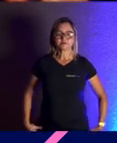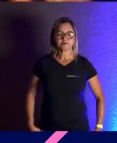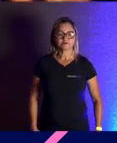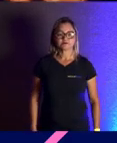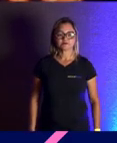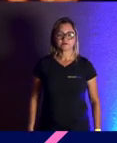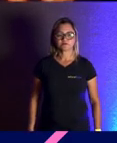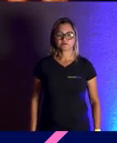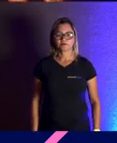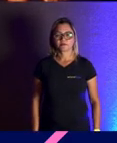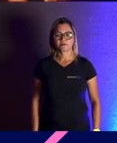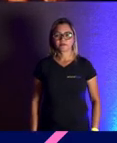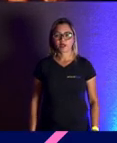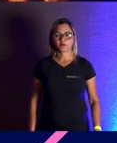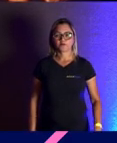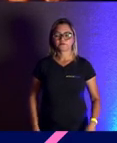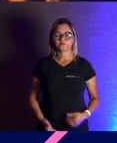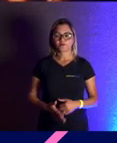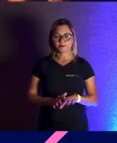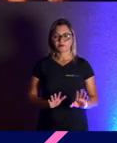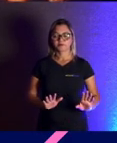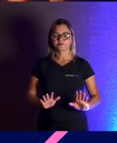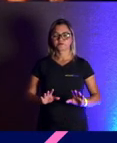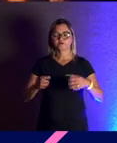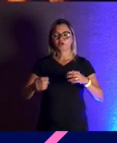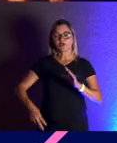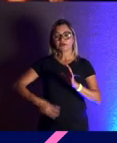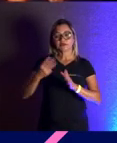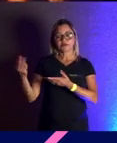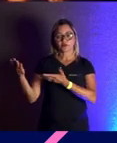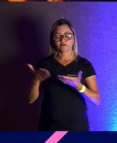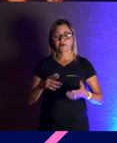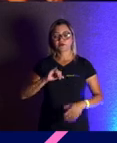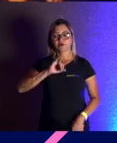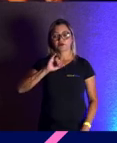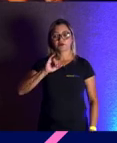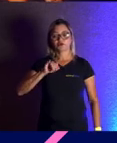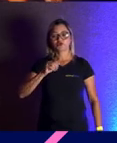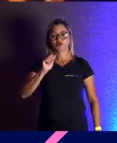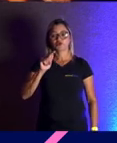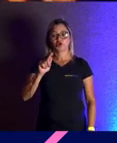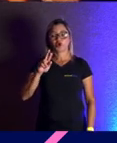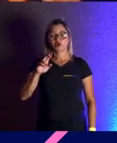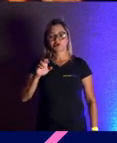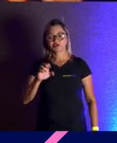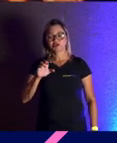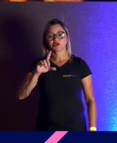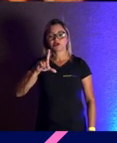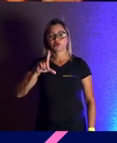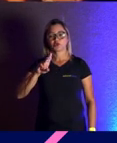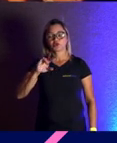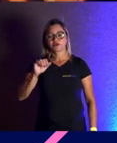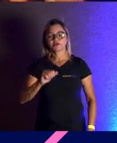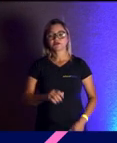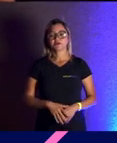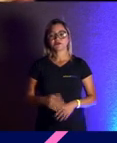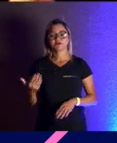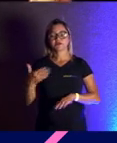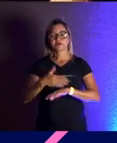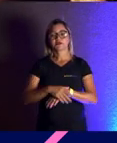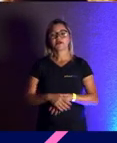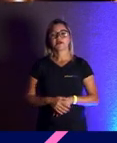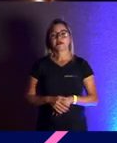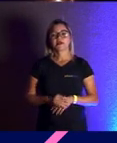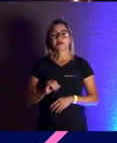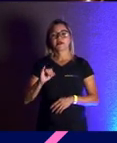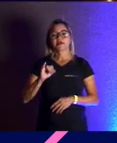E o nosso terceiro convidado é Jorge Guimarães, integrante do Evident Lab da LC Internacional. Ele fez